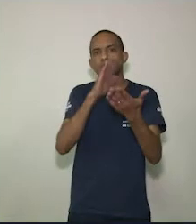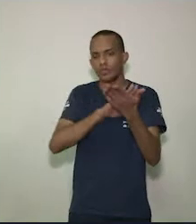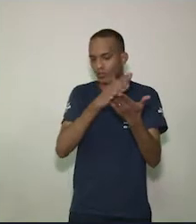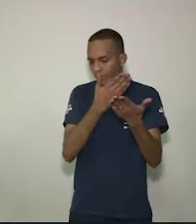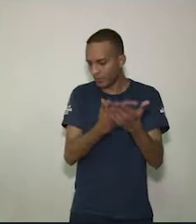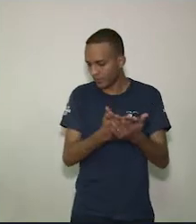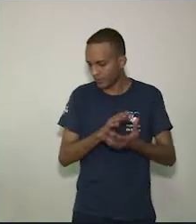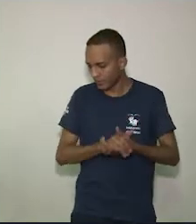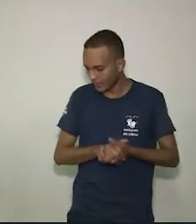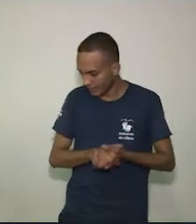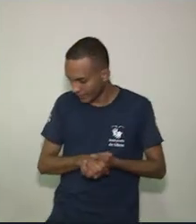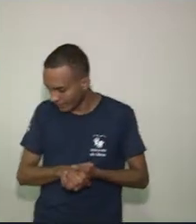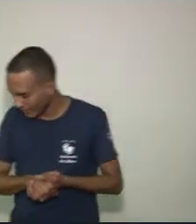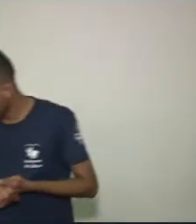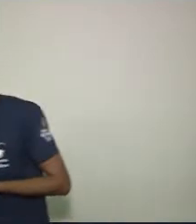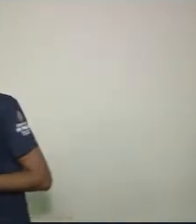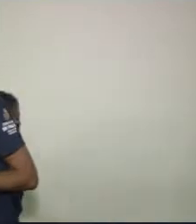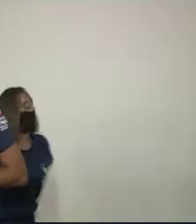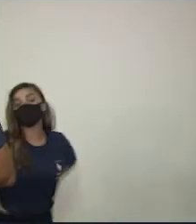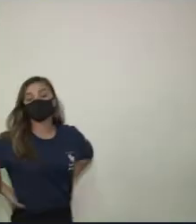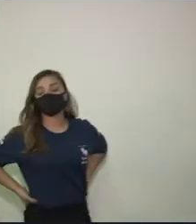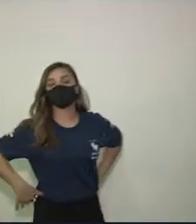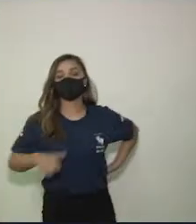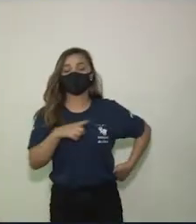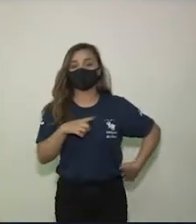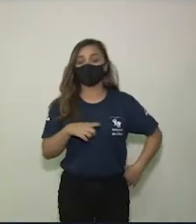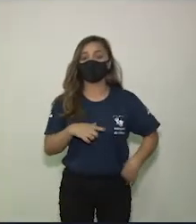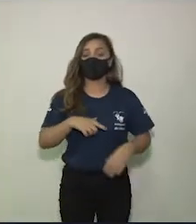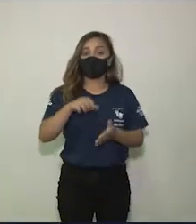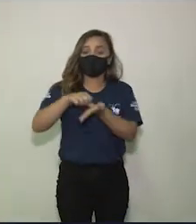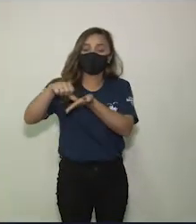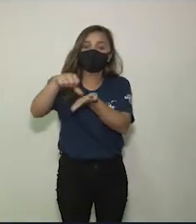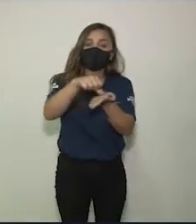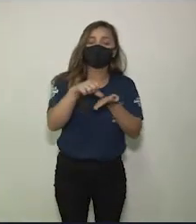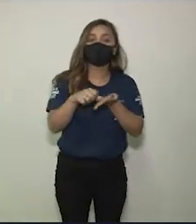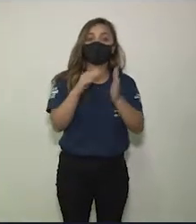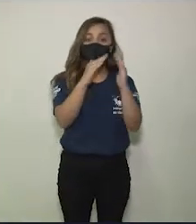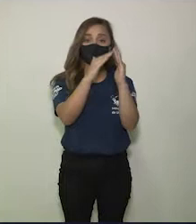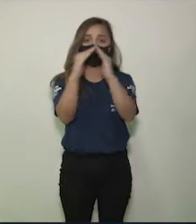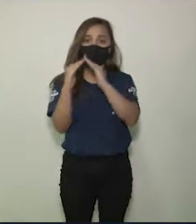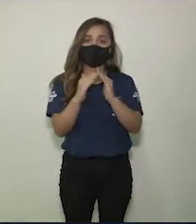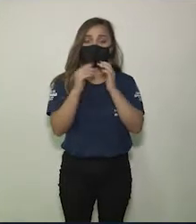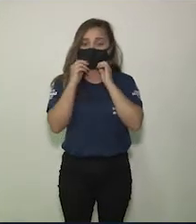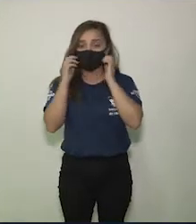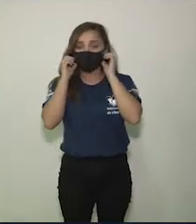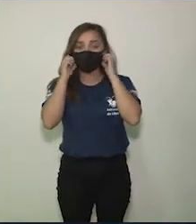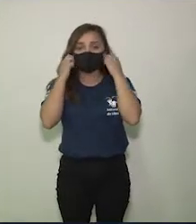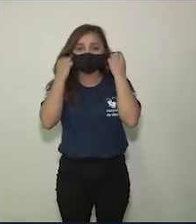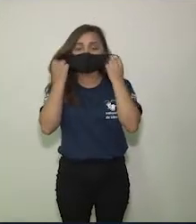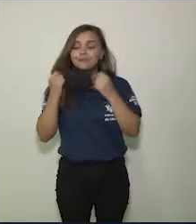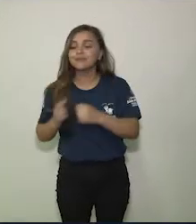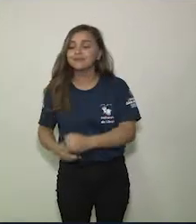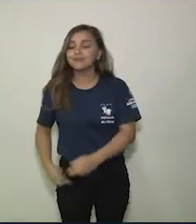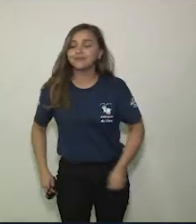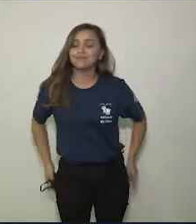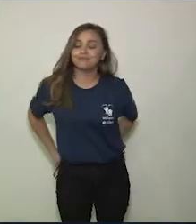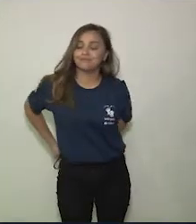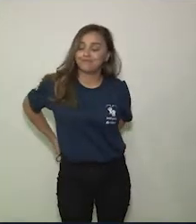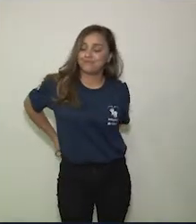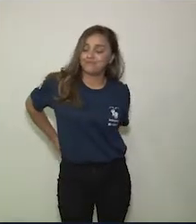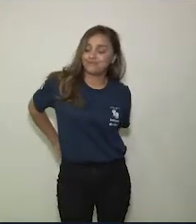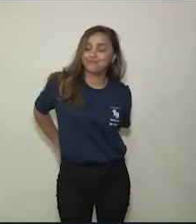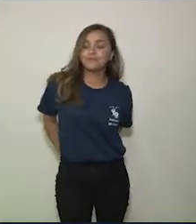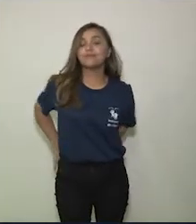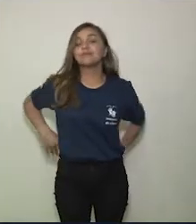estratégia, ele passa para 5 milhões de domicílios e a prevalência, ela se mantém constante